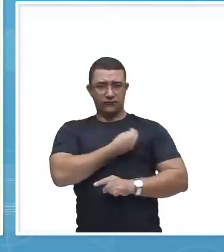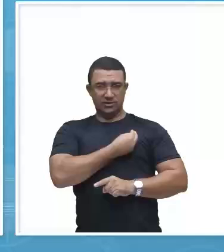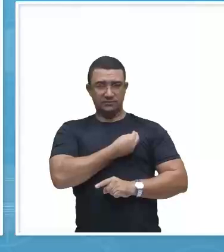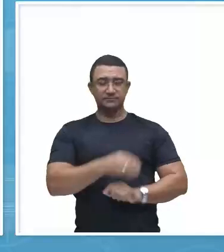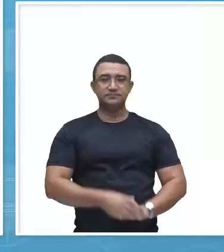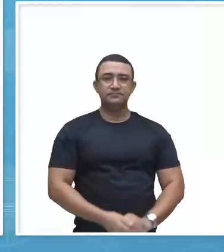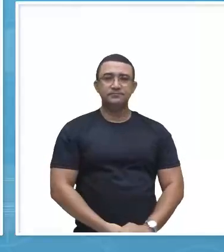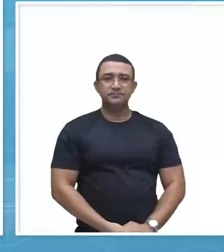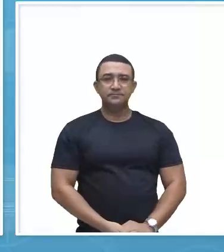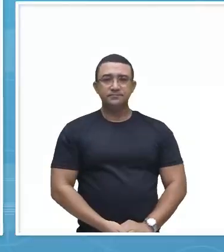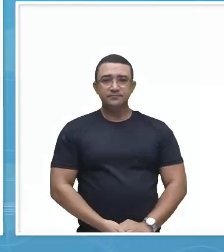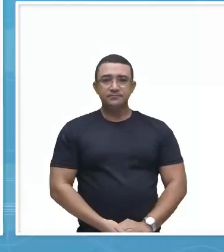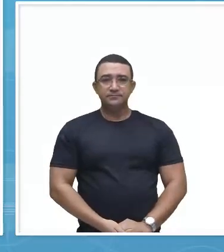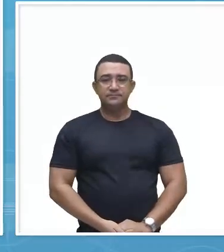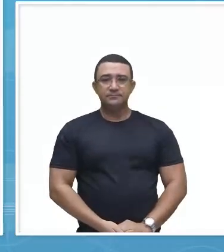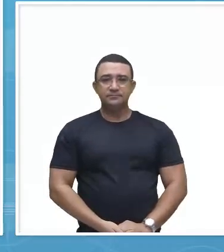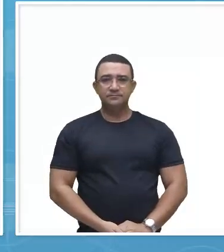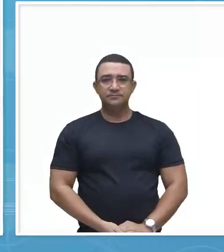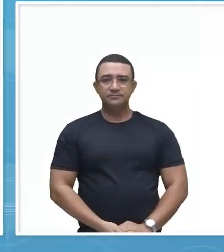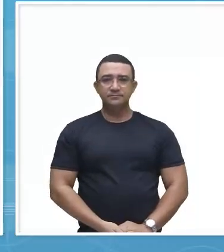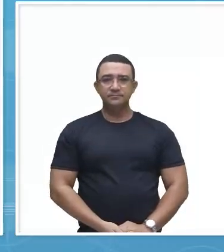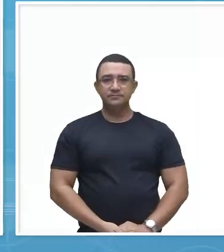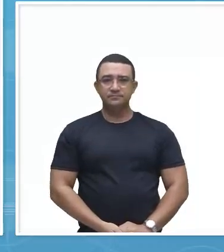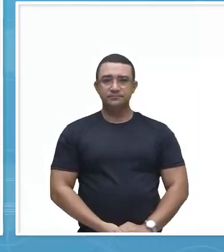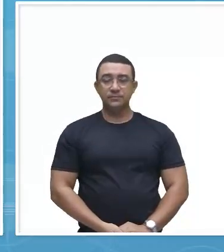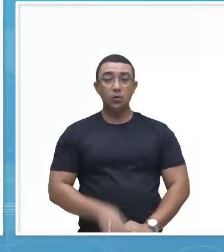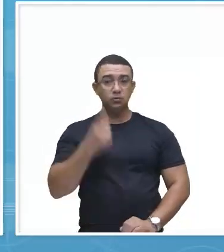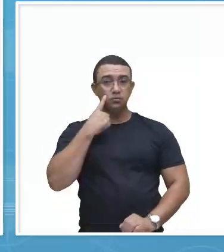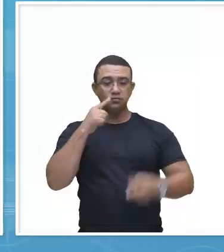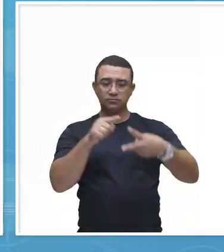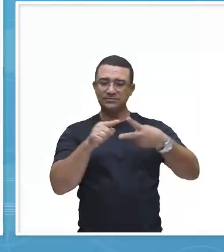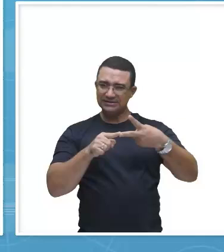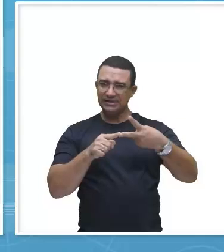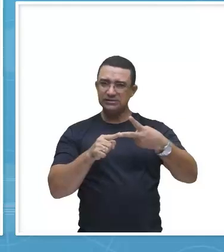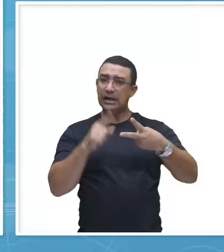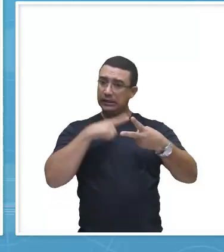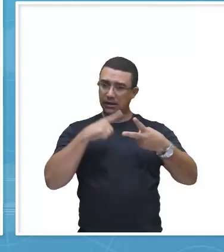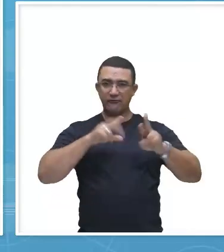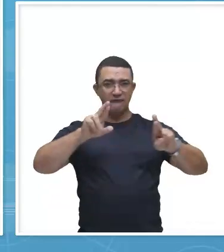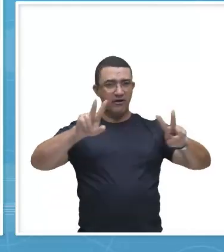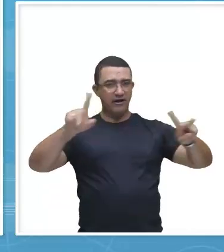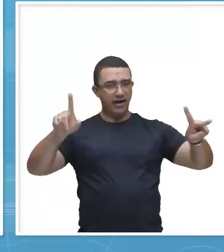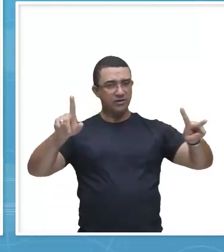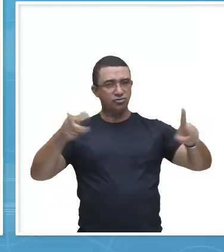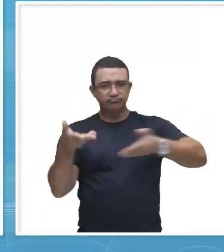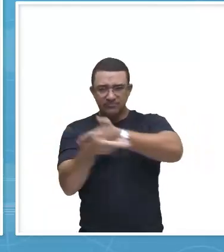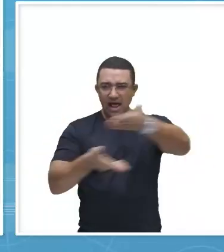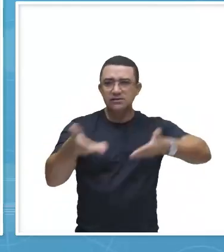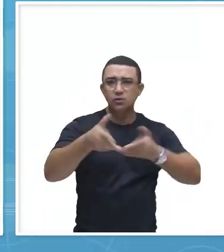agora que a paisagem, como eu falei para vocês, é resultado dessa diferente interação social. Tem uma imagem do lado que é